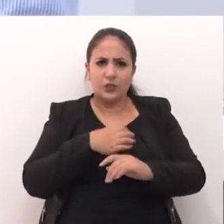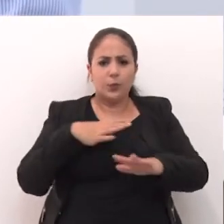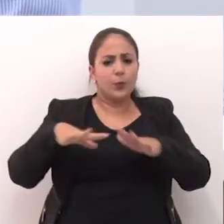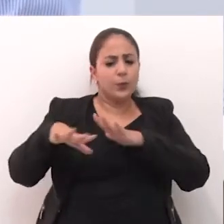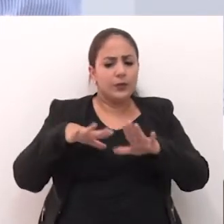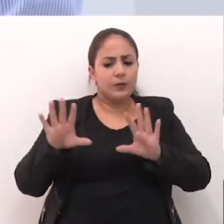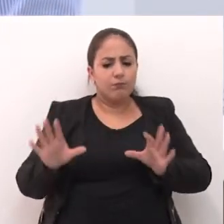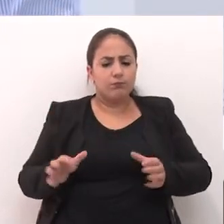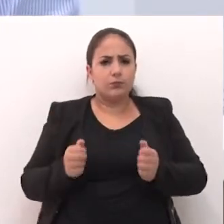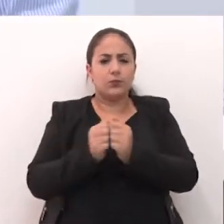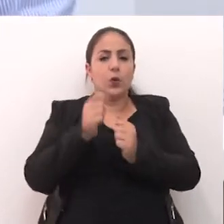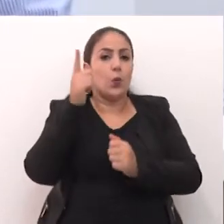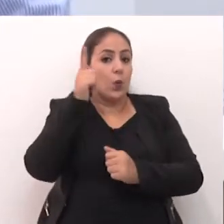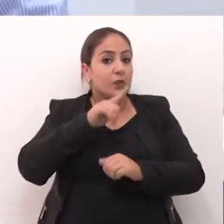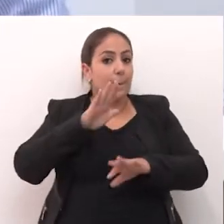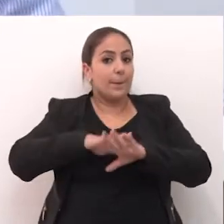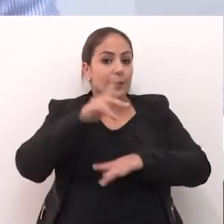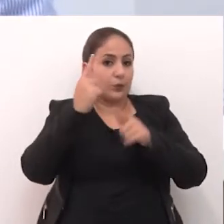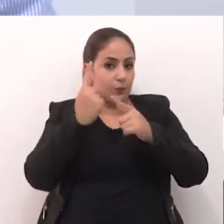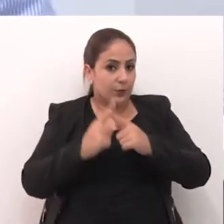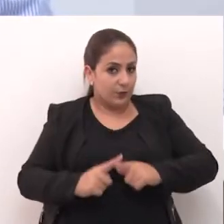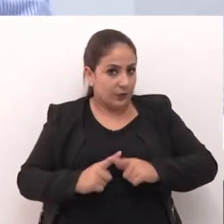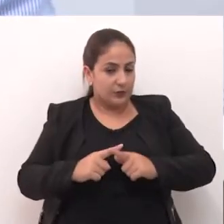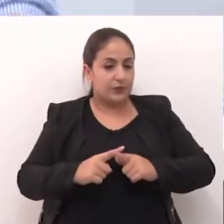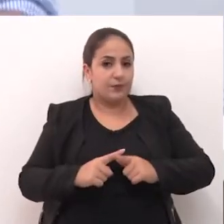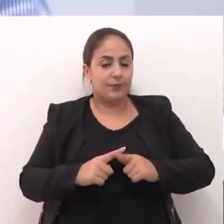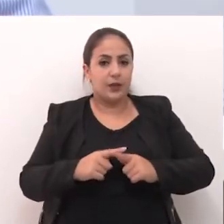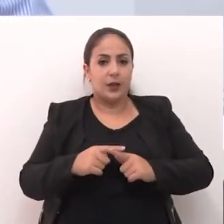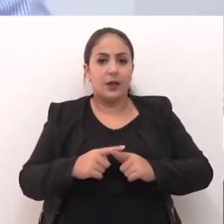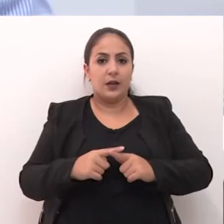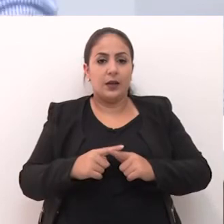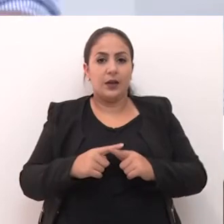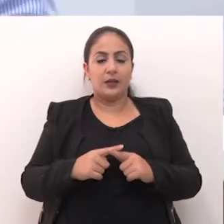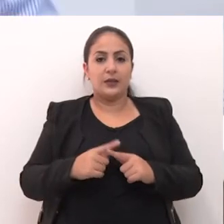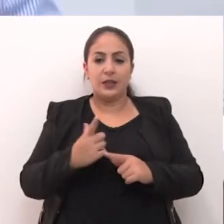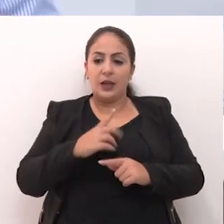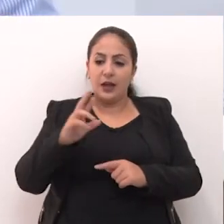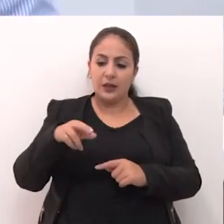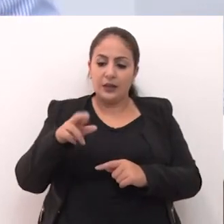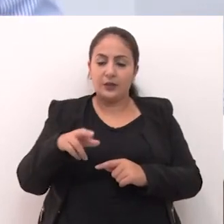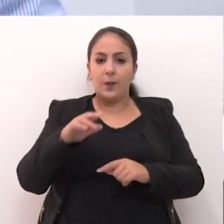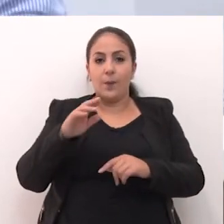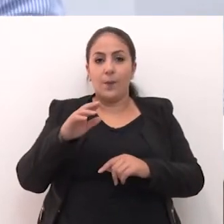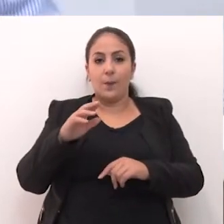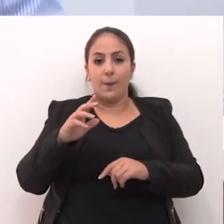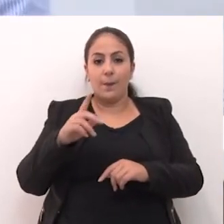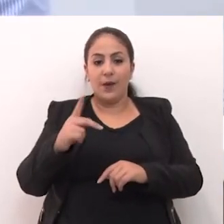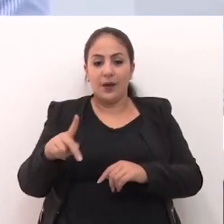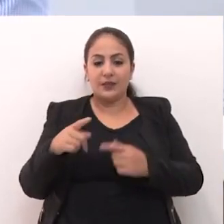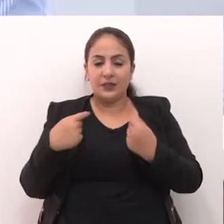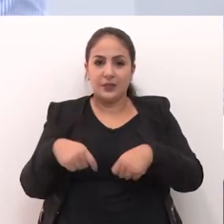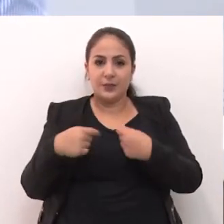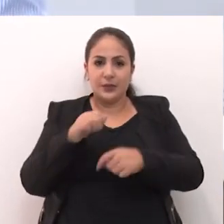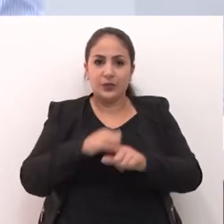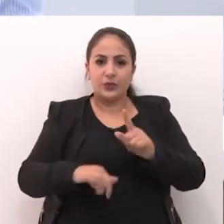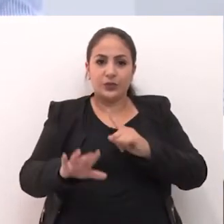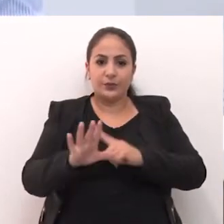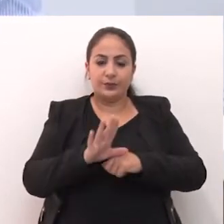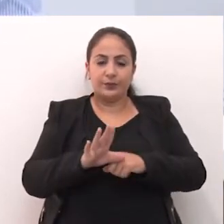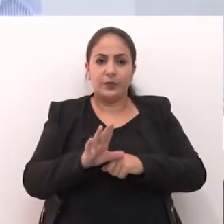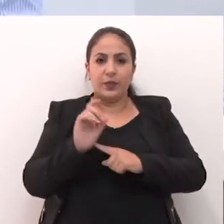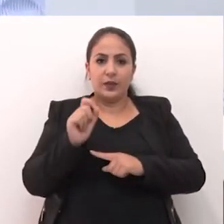Vereadores, de forma mobilizada, consegue mais uma vez dar conta e dar razão a essas